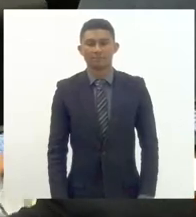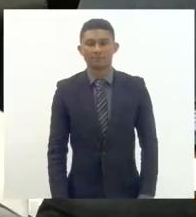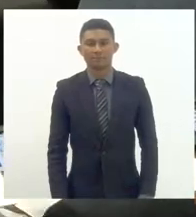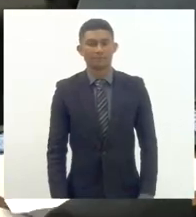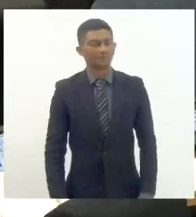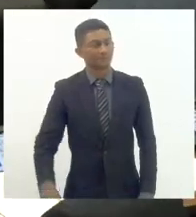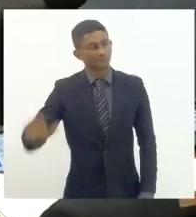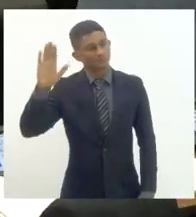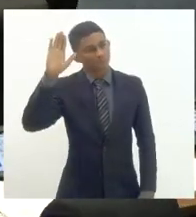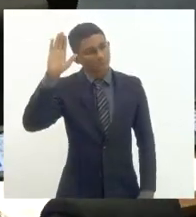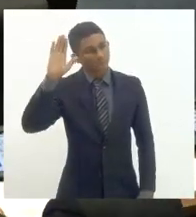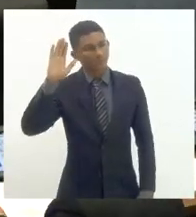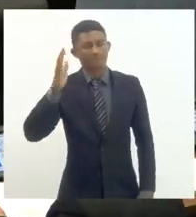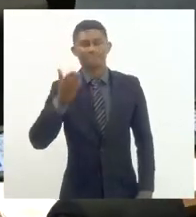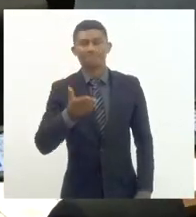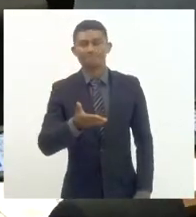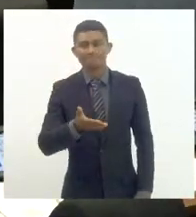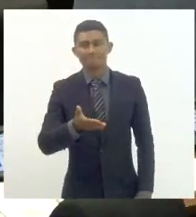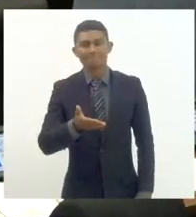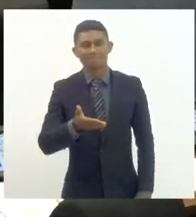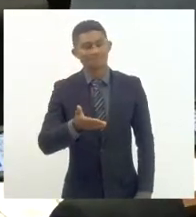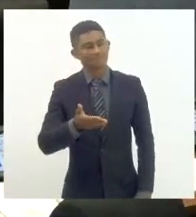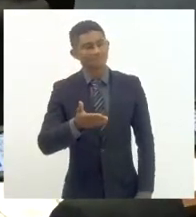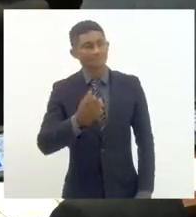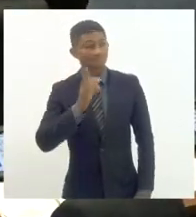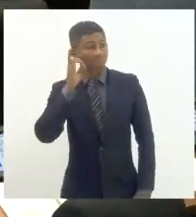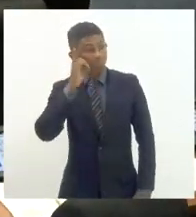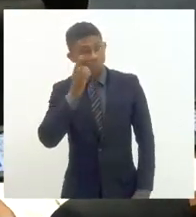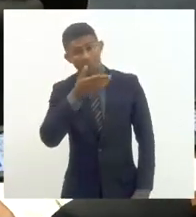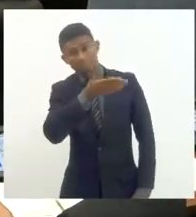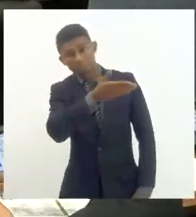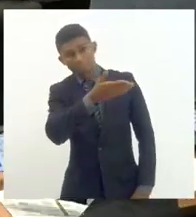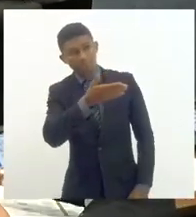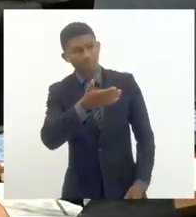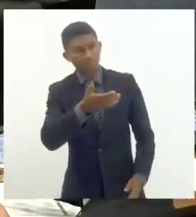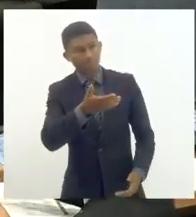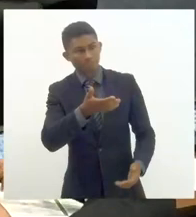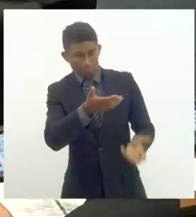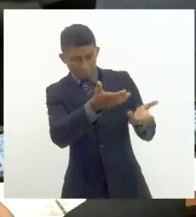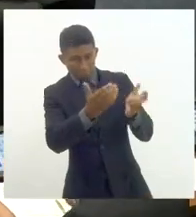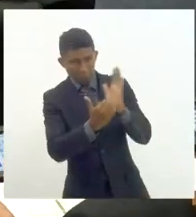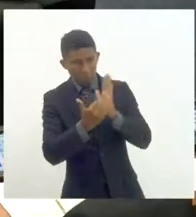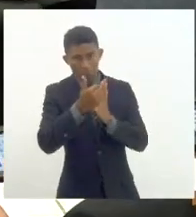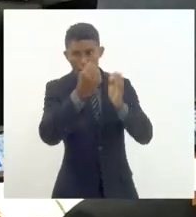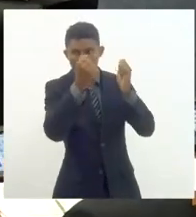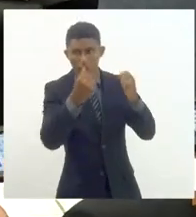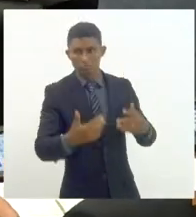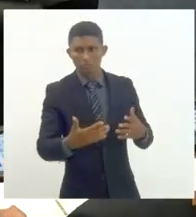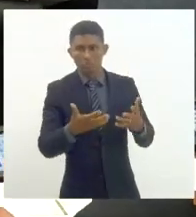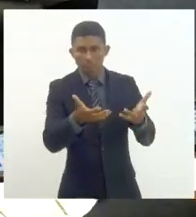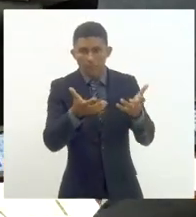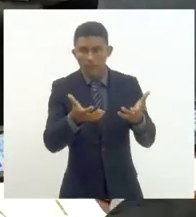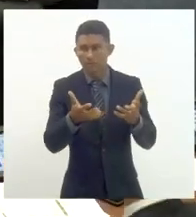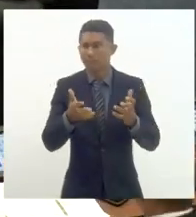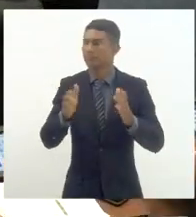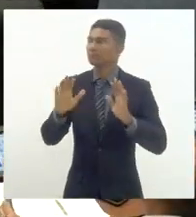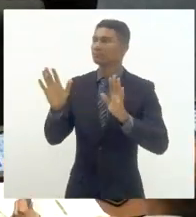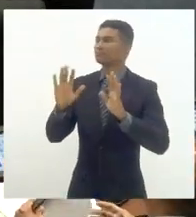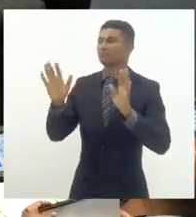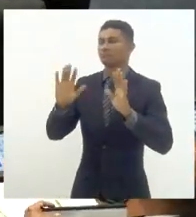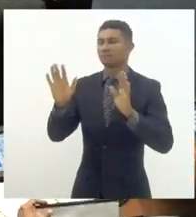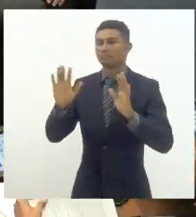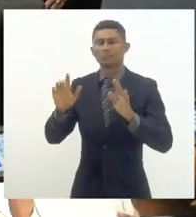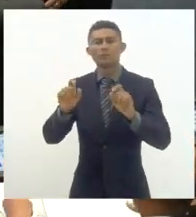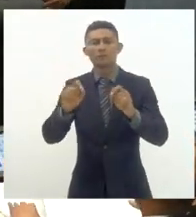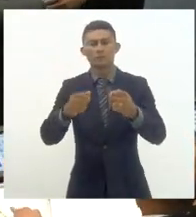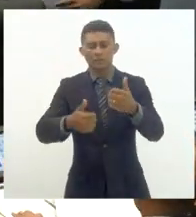Presidente, não sei se o deputado Rodrigo quer algum esclarecimento. Não? Negativo. É um